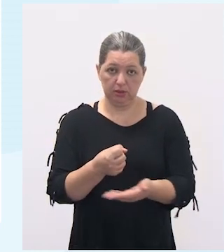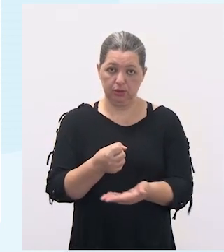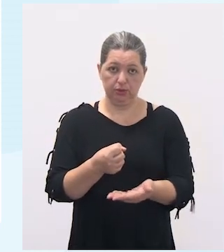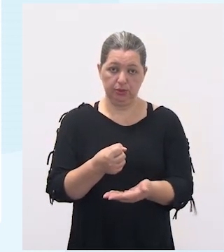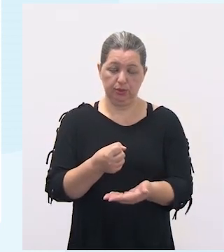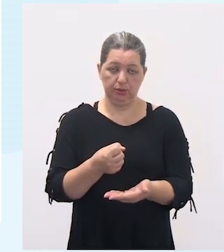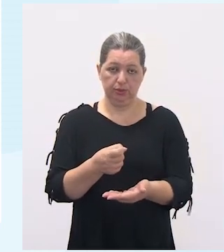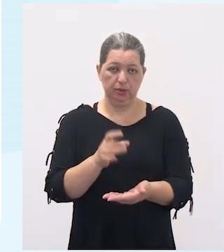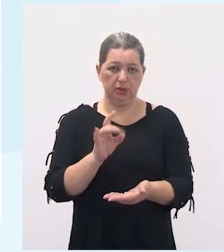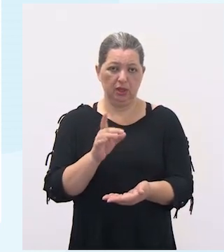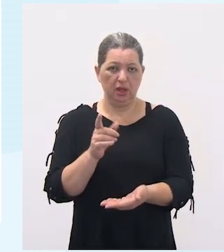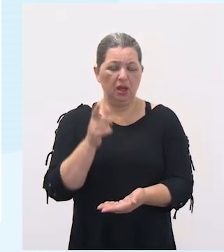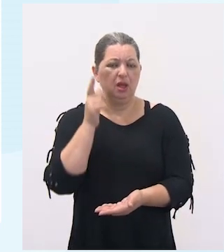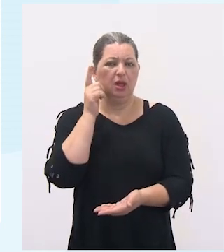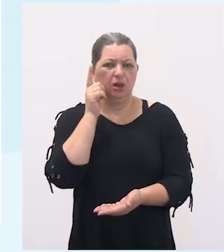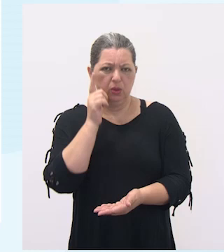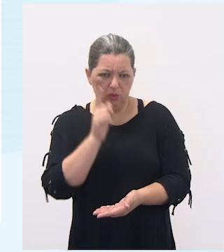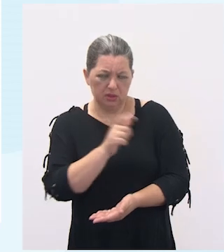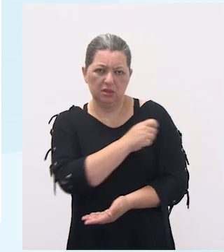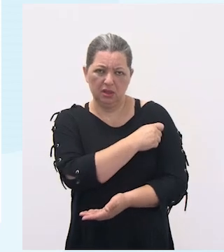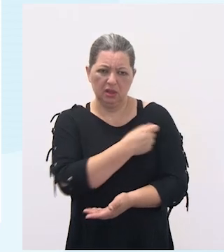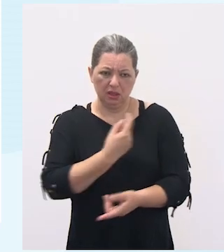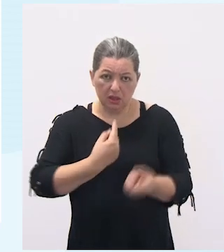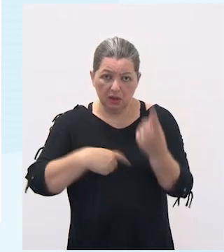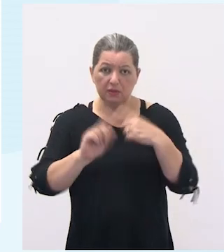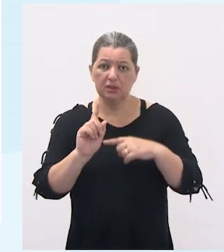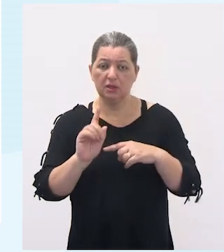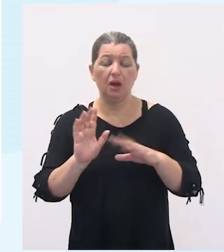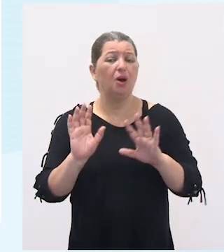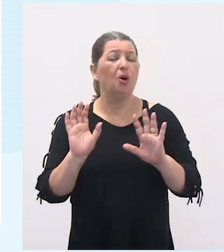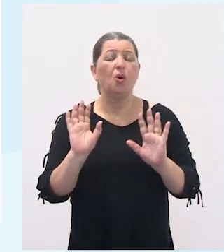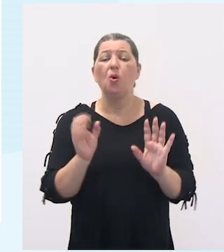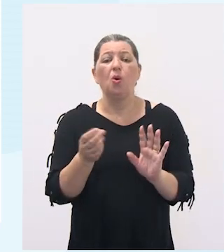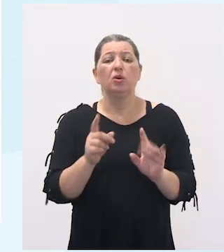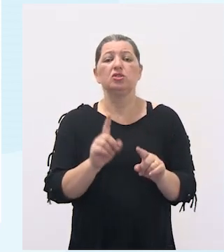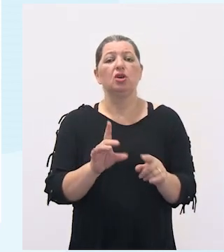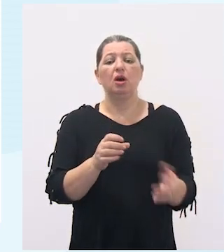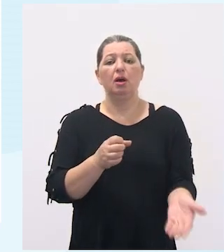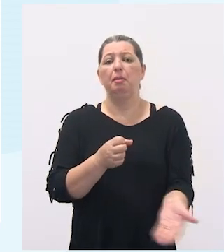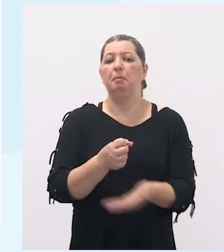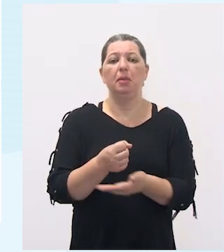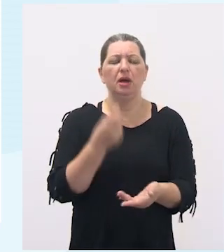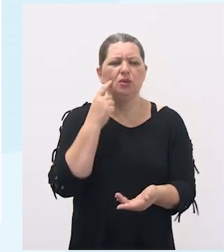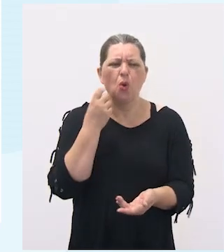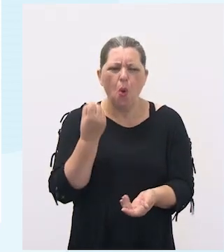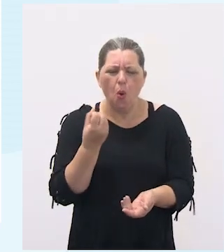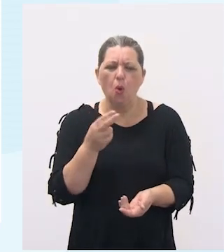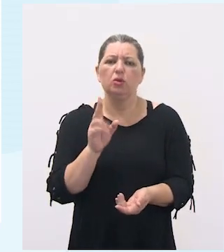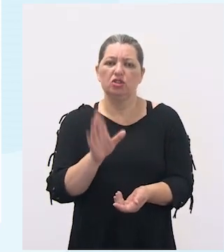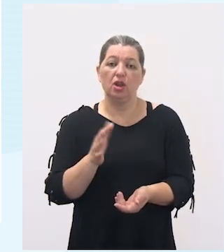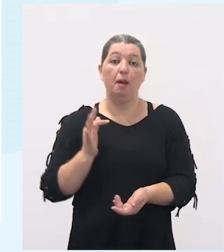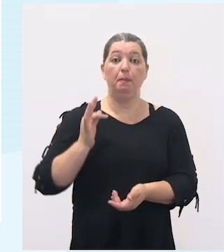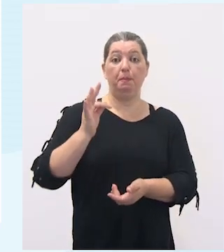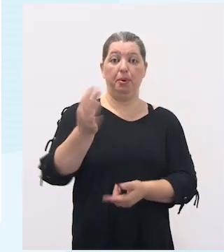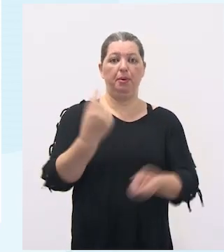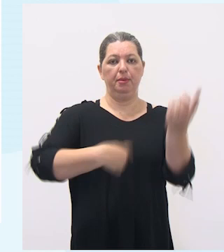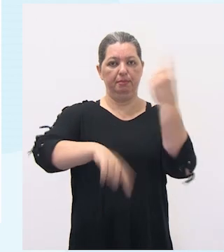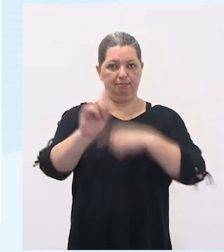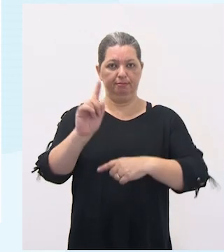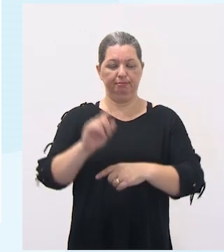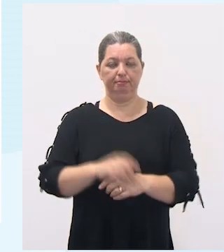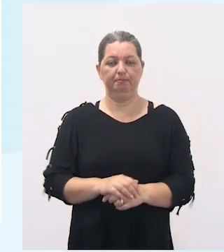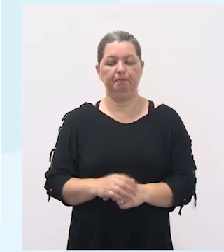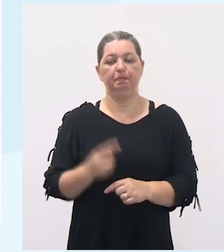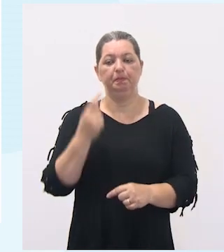é um aluno que está conseguindo avançar, ou é um aluno que está lá no avançado. Para isso, a gente vai ver um exemplo, por exemplo, da